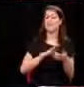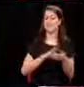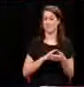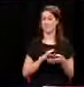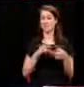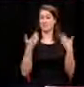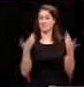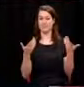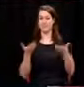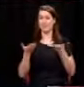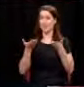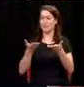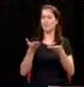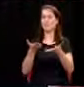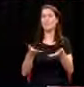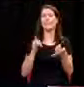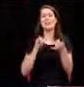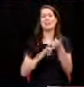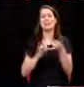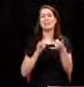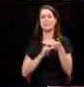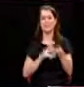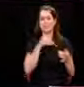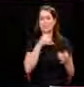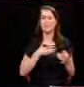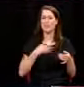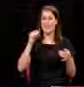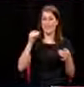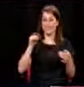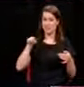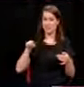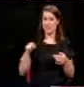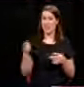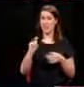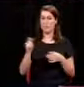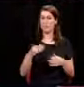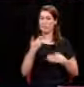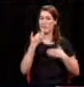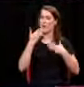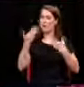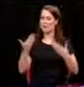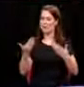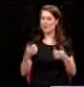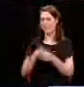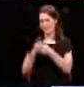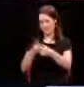bastante os benfiquistas a tirar todo o tipo de dúvidas. Foi um prazer ter estado na sua companhia.